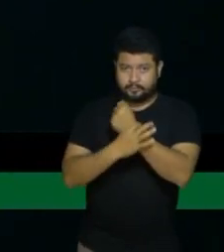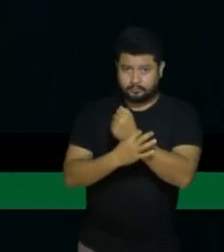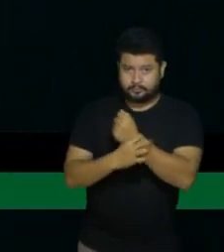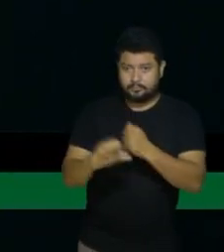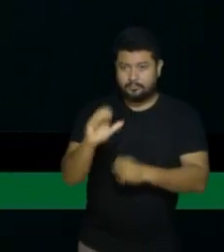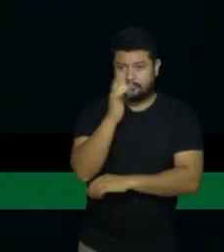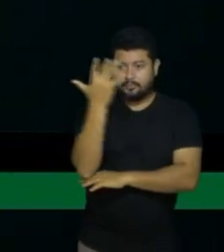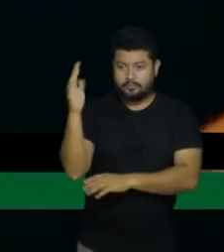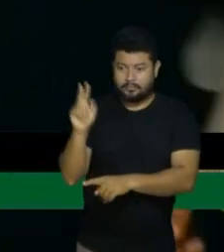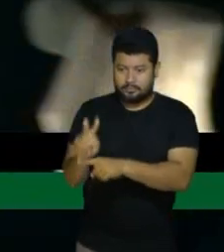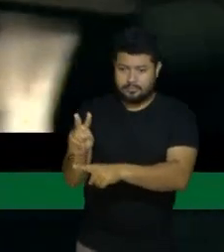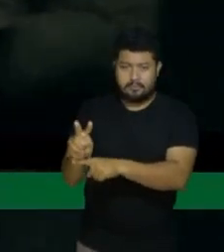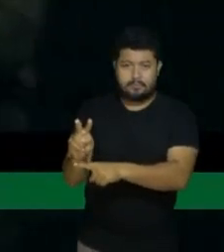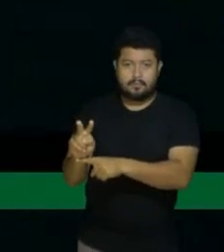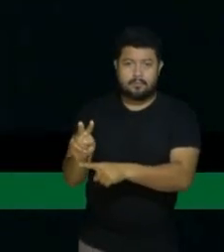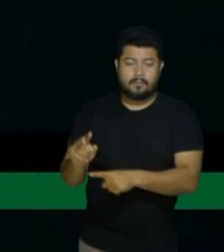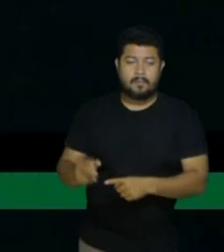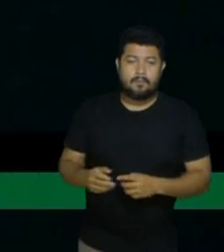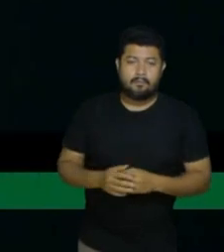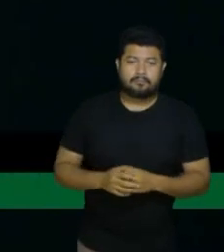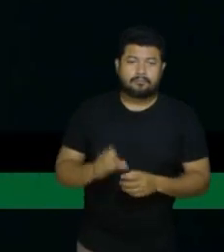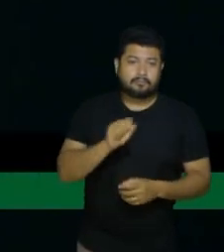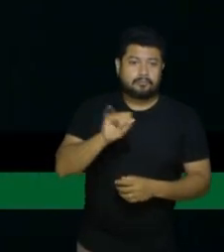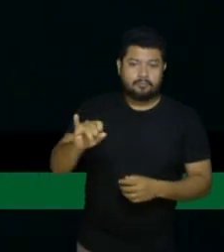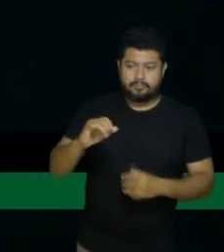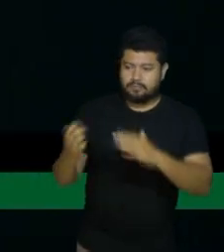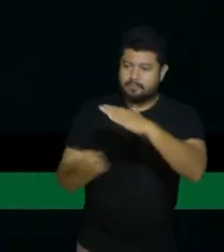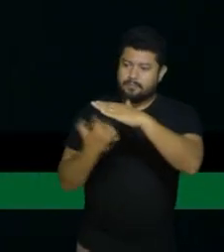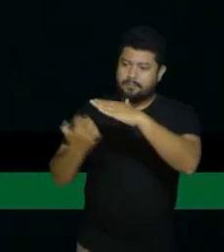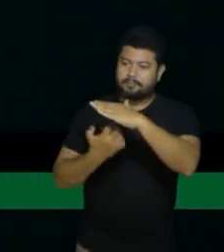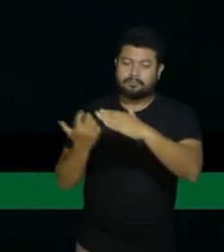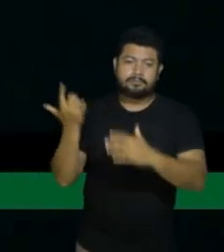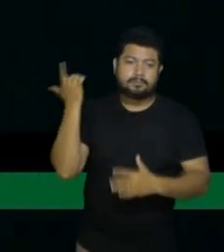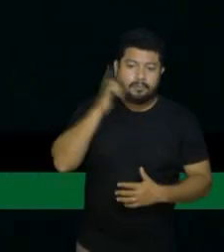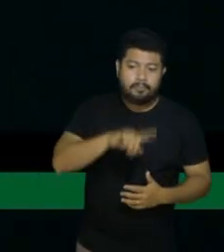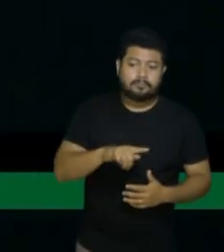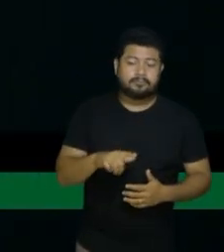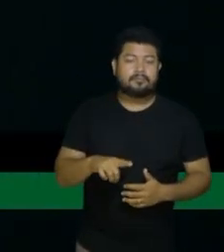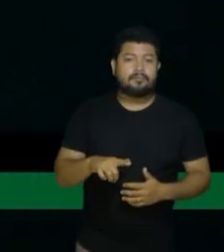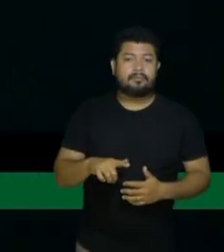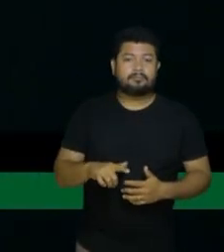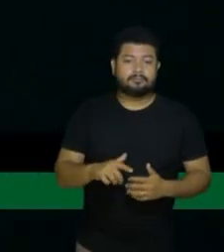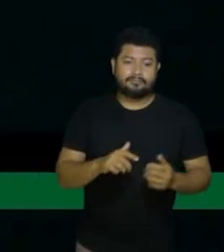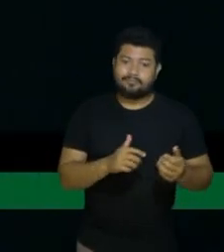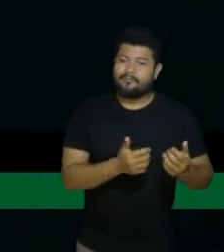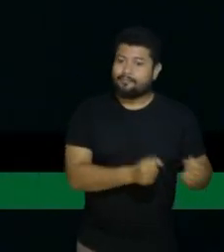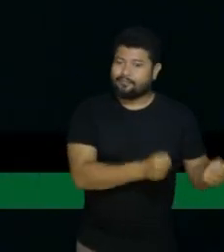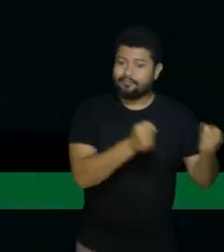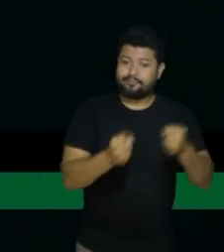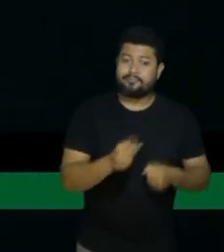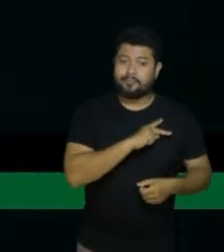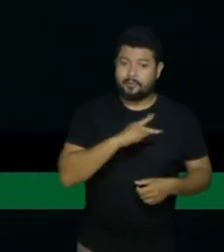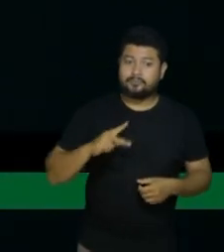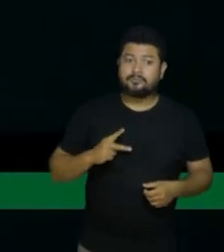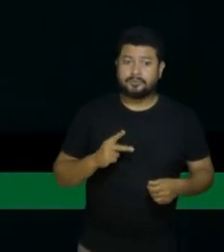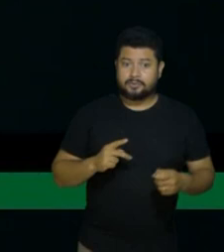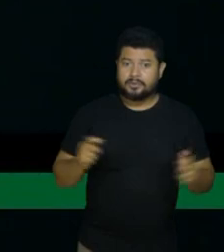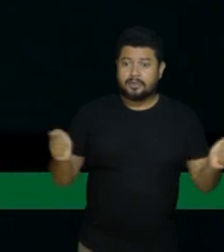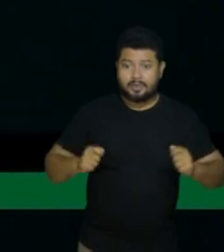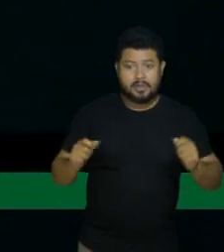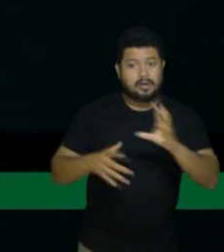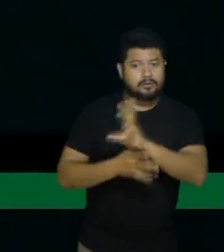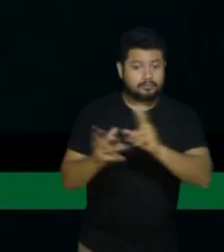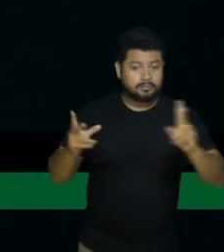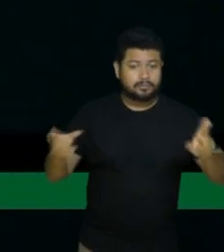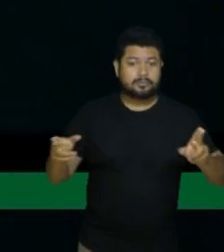ambiente e se as empresas conseguem fazer diferente o poder público também consegue